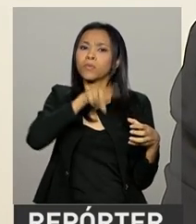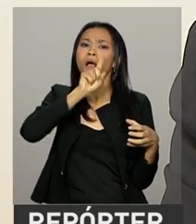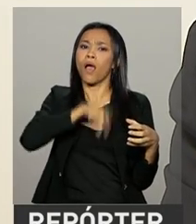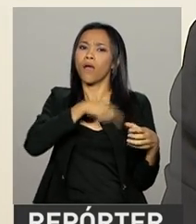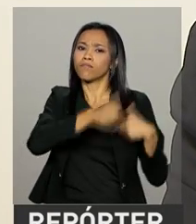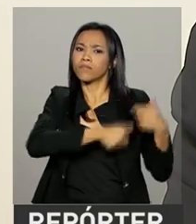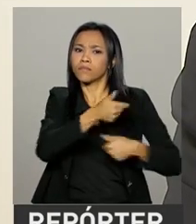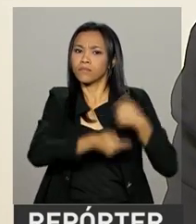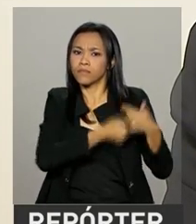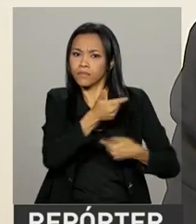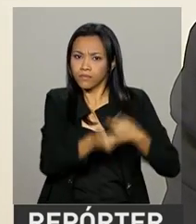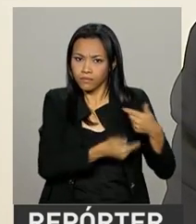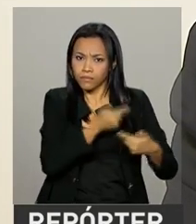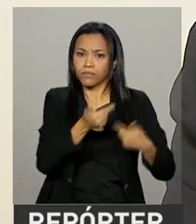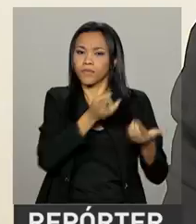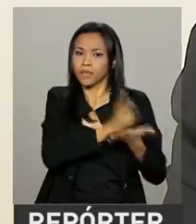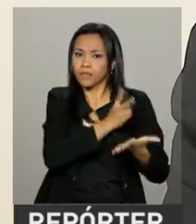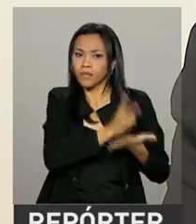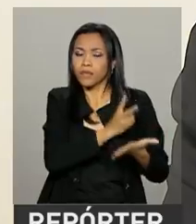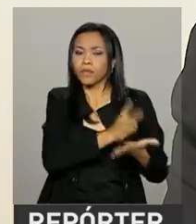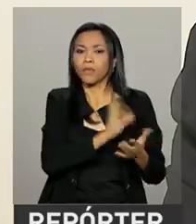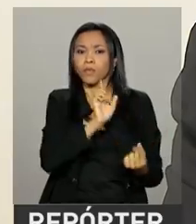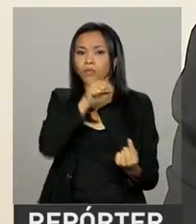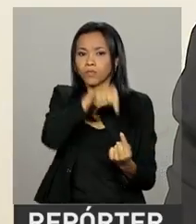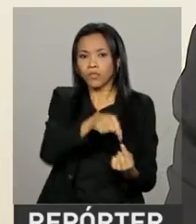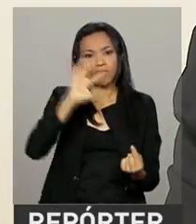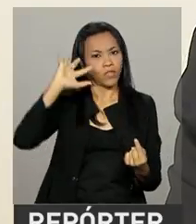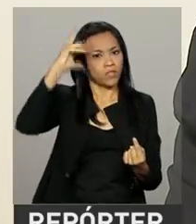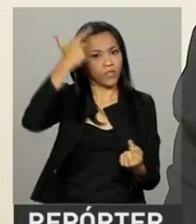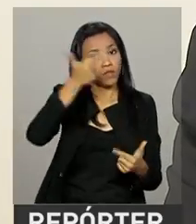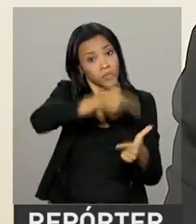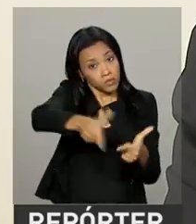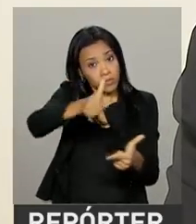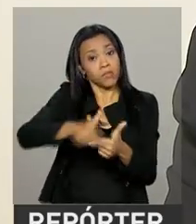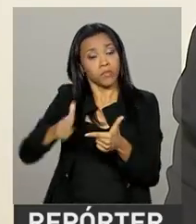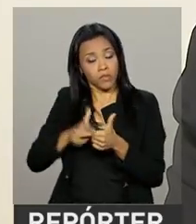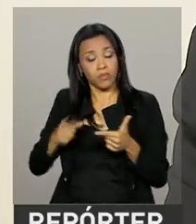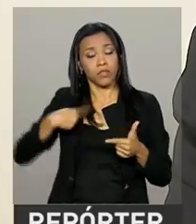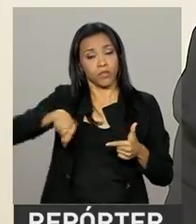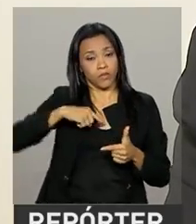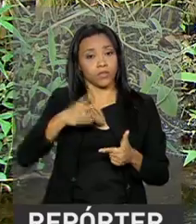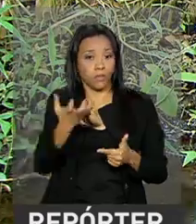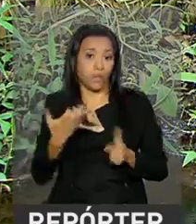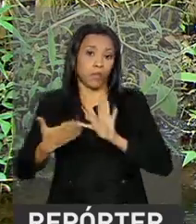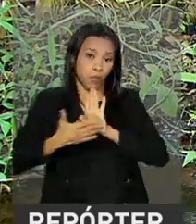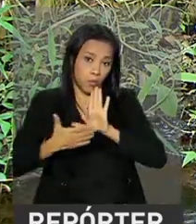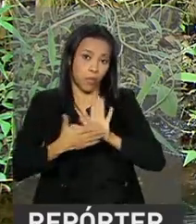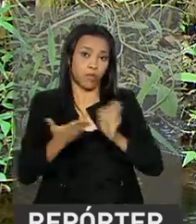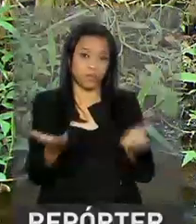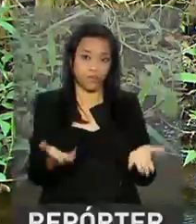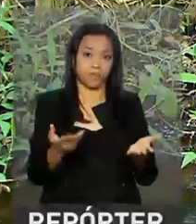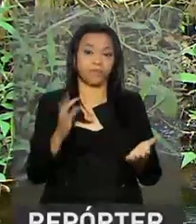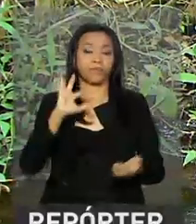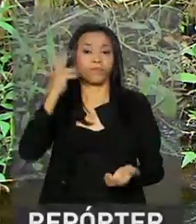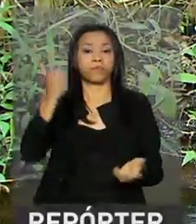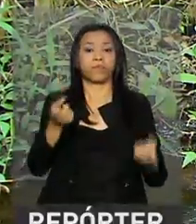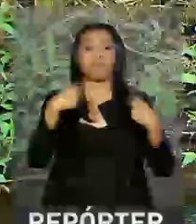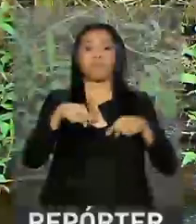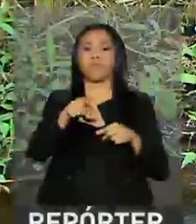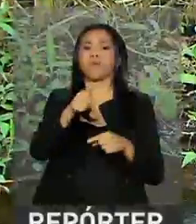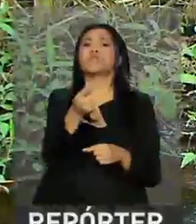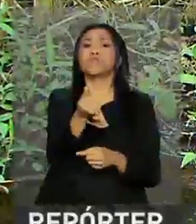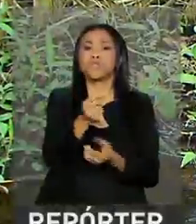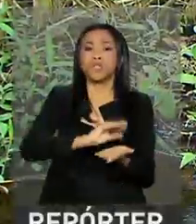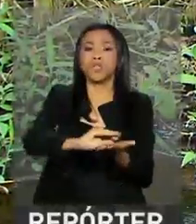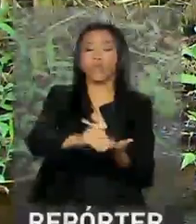conjuntamente e sinergicamente na resolução desse problema que a gente tá propondo resolver o investimento será de mais de 9